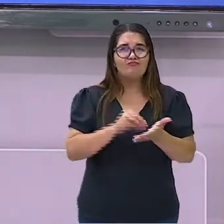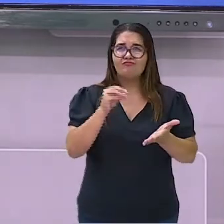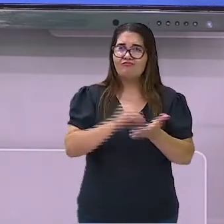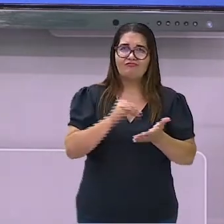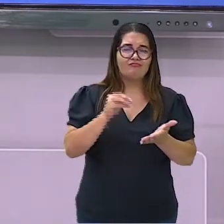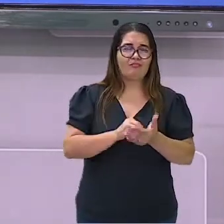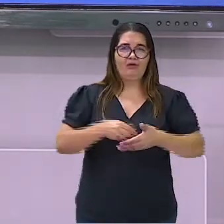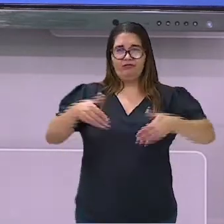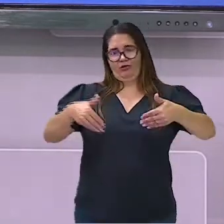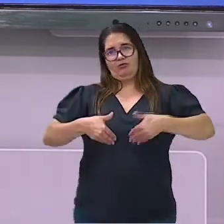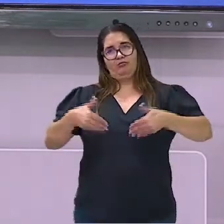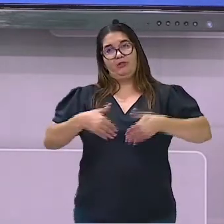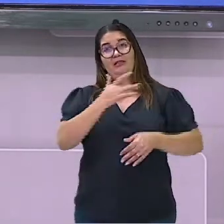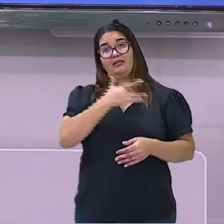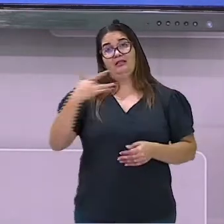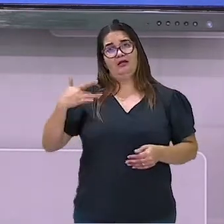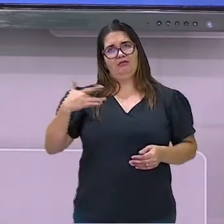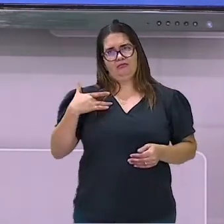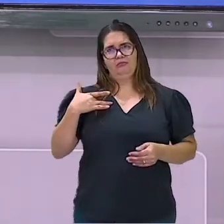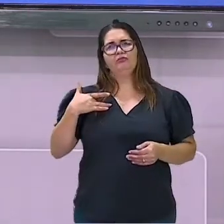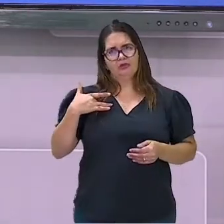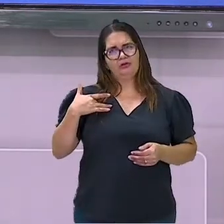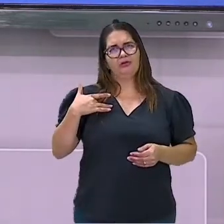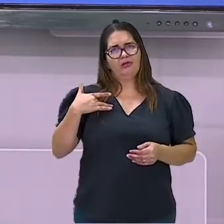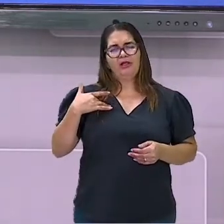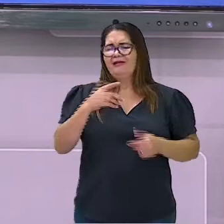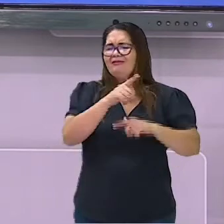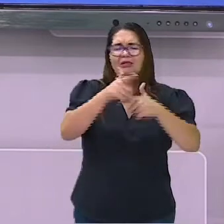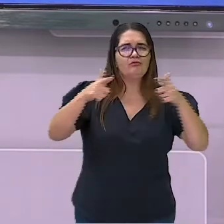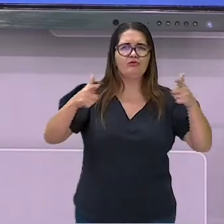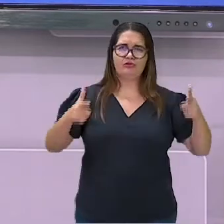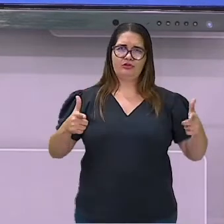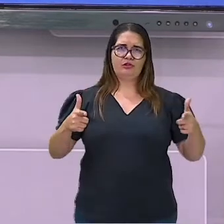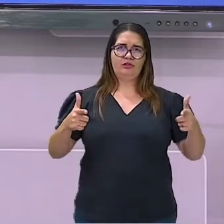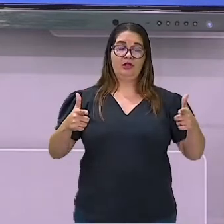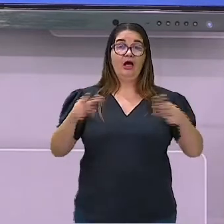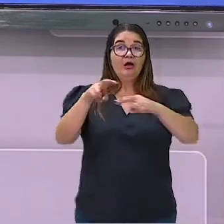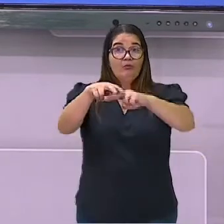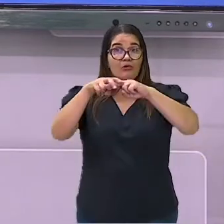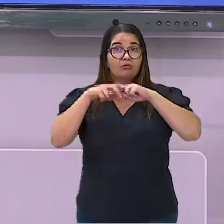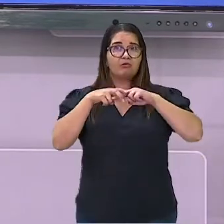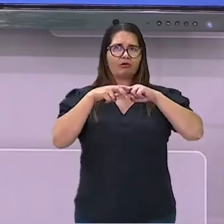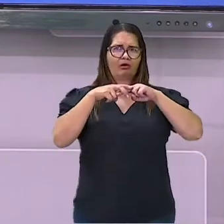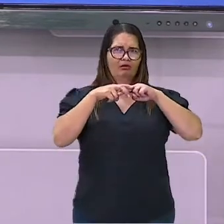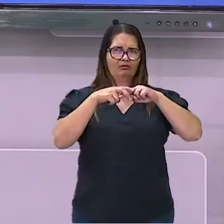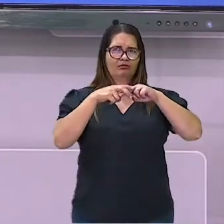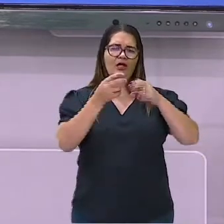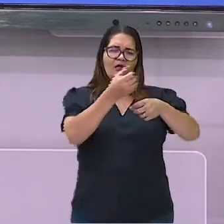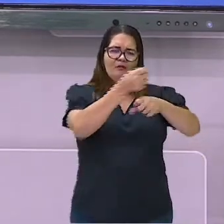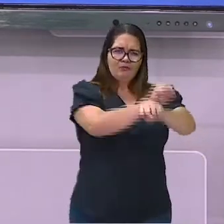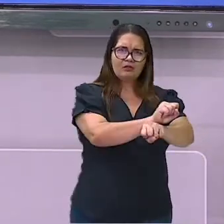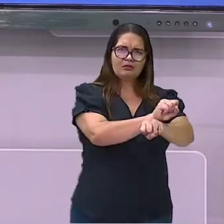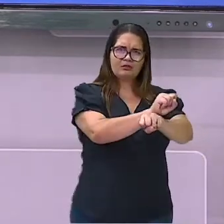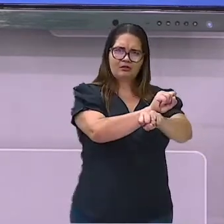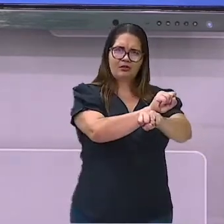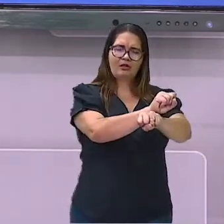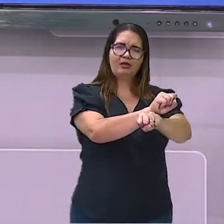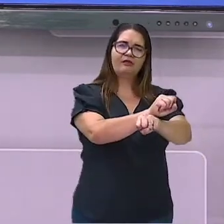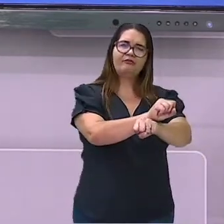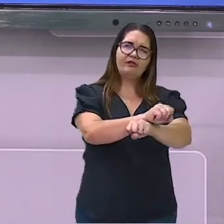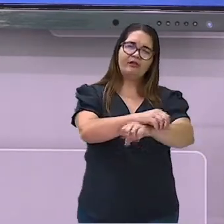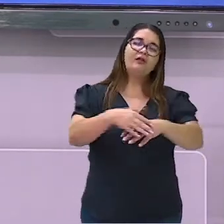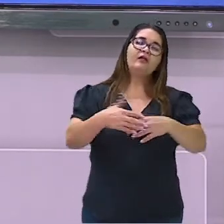coroa portuguesa achava? Que a mão de obra que deixaria de ir para o garimpo